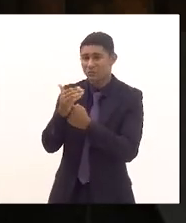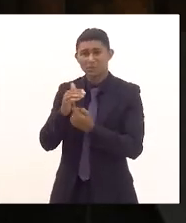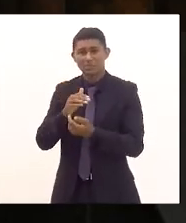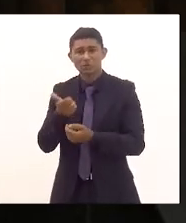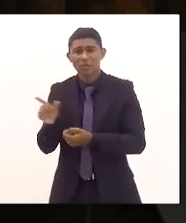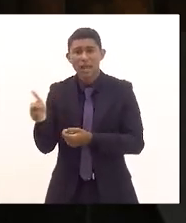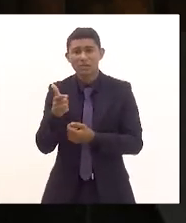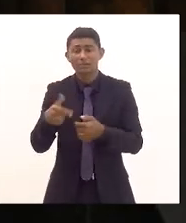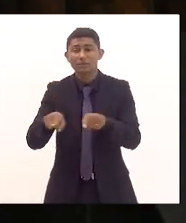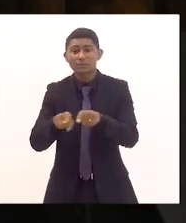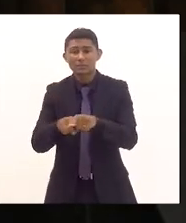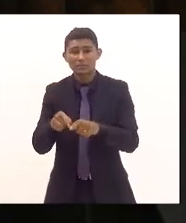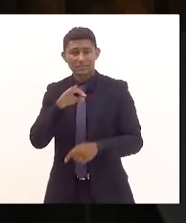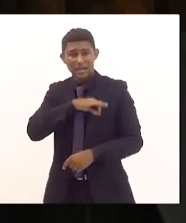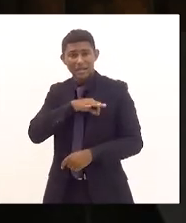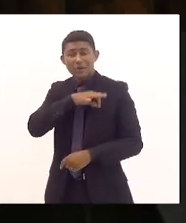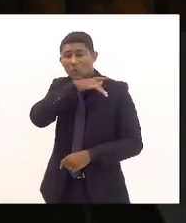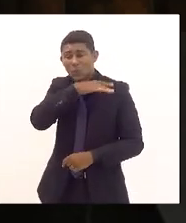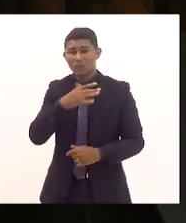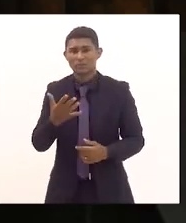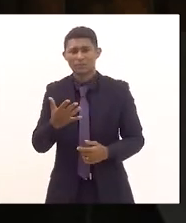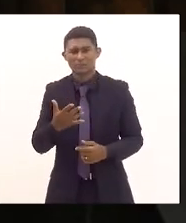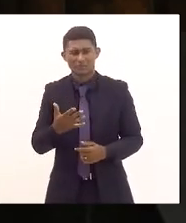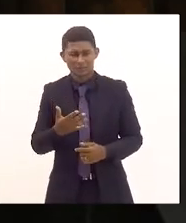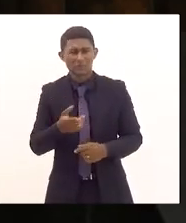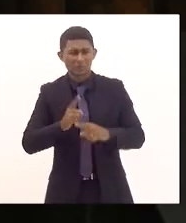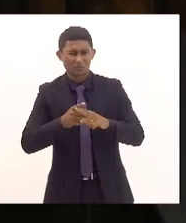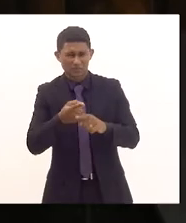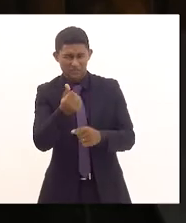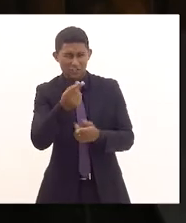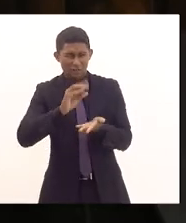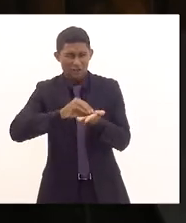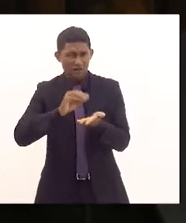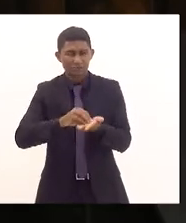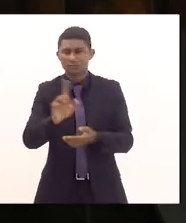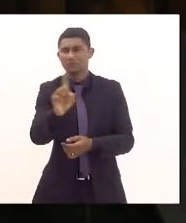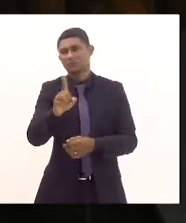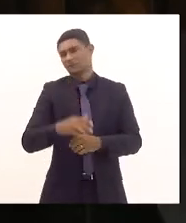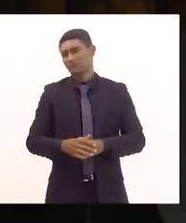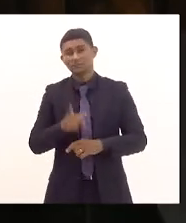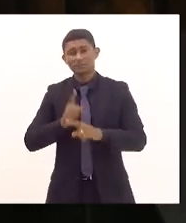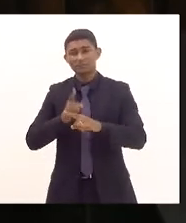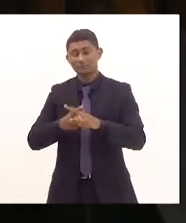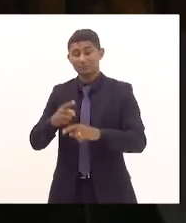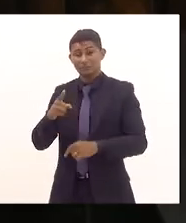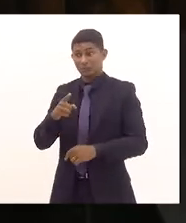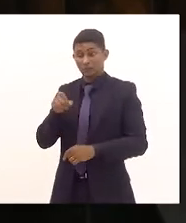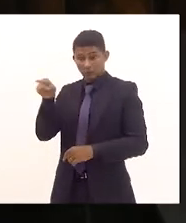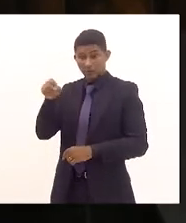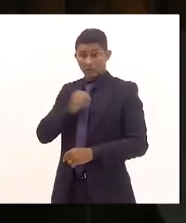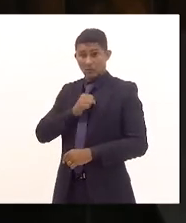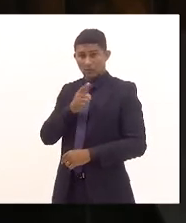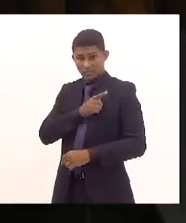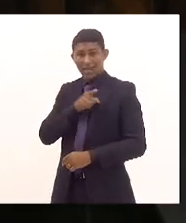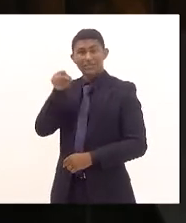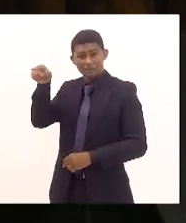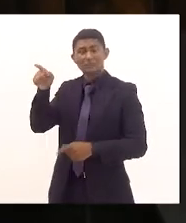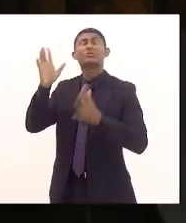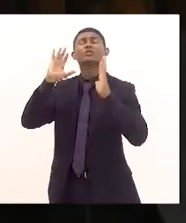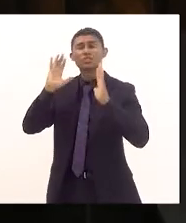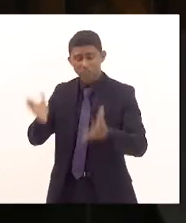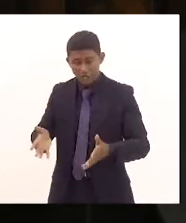dinheiro não São Gonçalo é recordista do total do orçamento secreto e recebeu uma